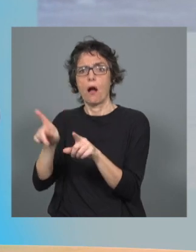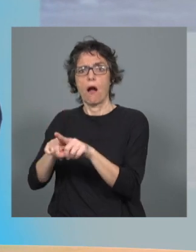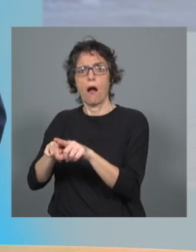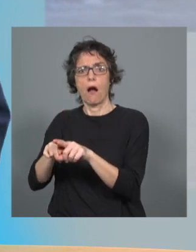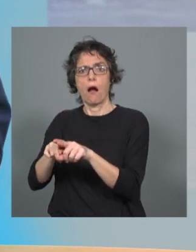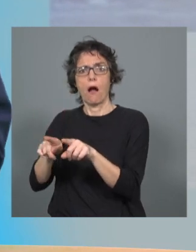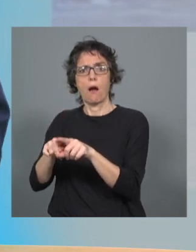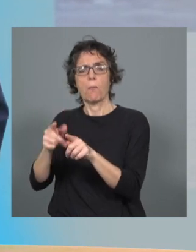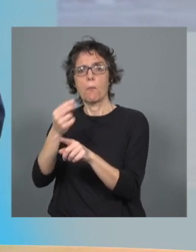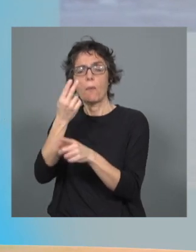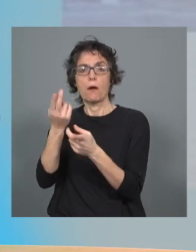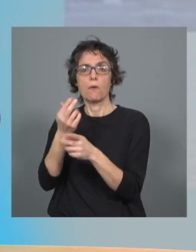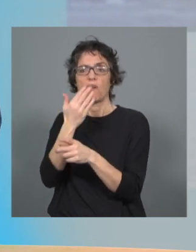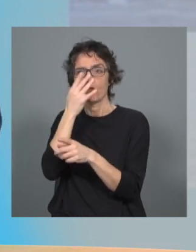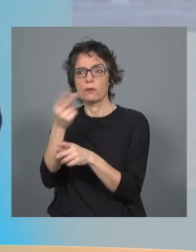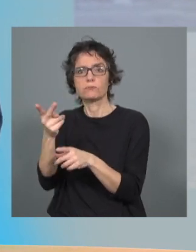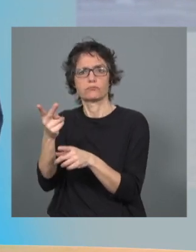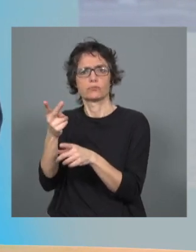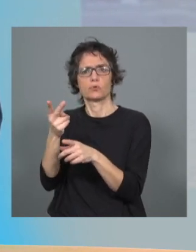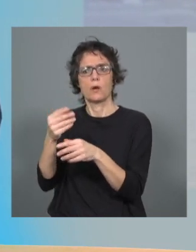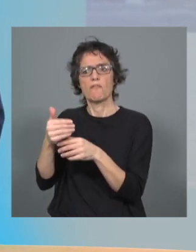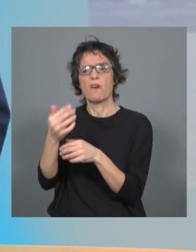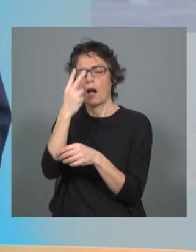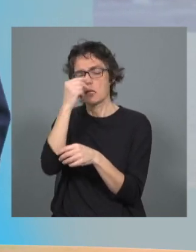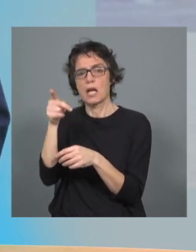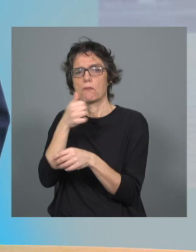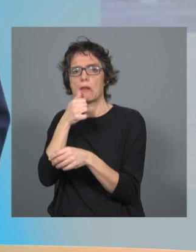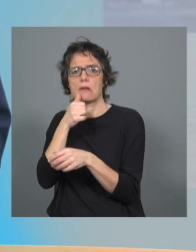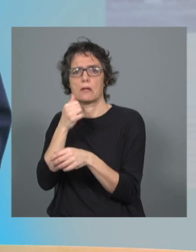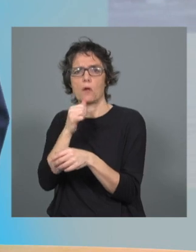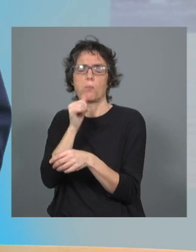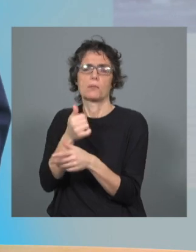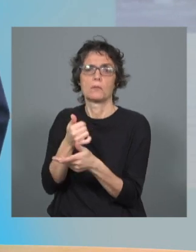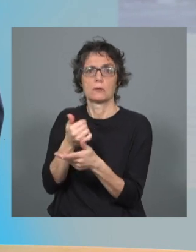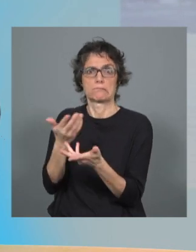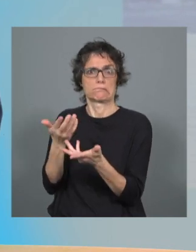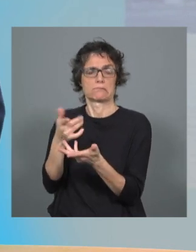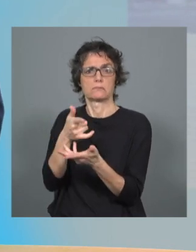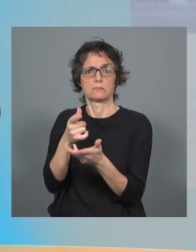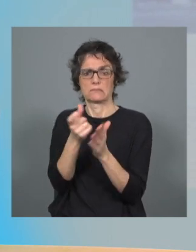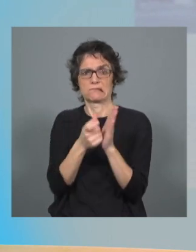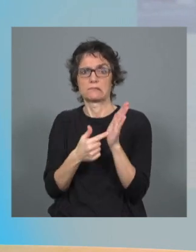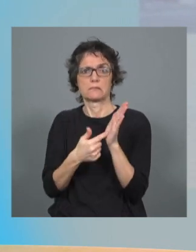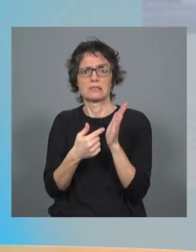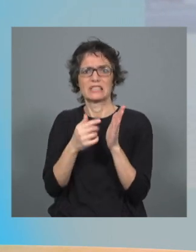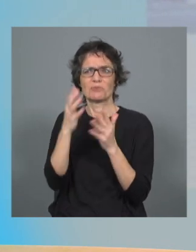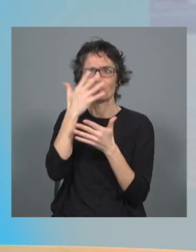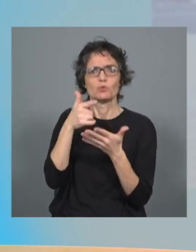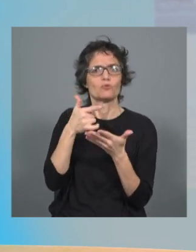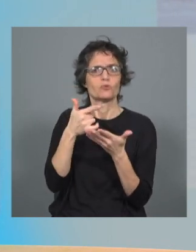porque estavam a ficar cegos. Quer dizer, qual é o limite aqui quando a terminologia é vaga? E o Tribunal vai dizer exatamente